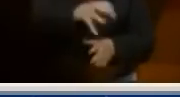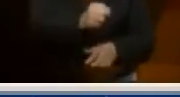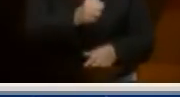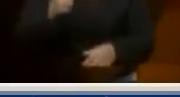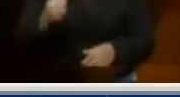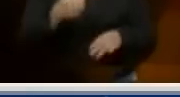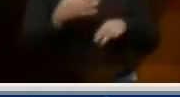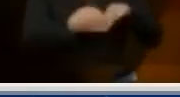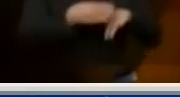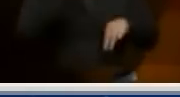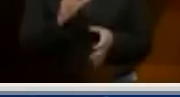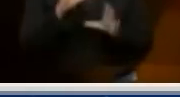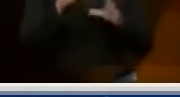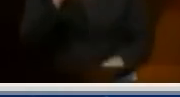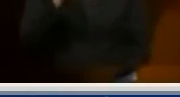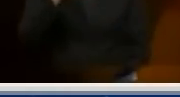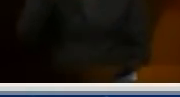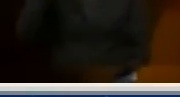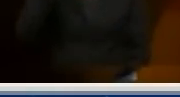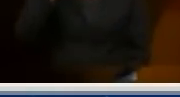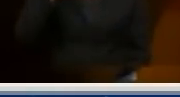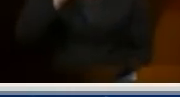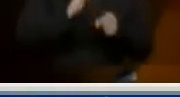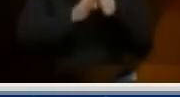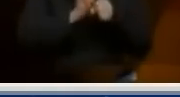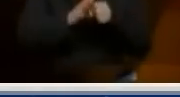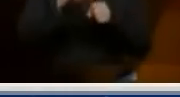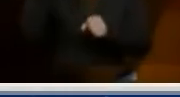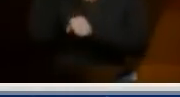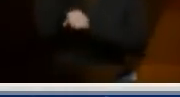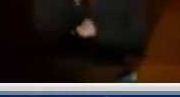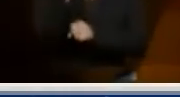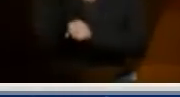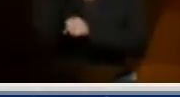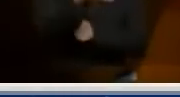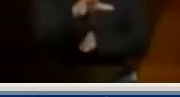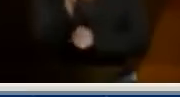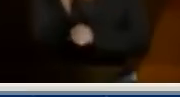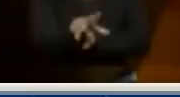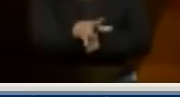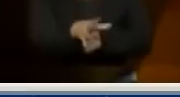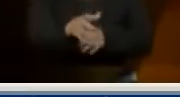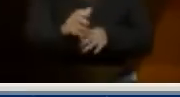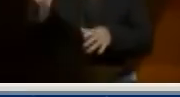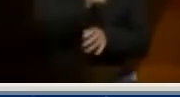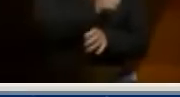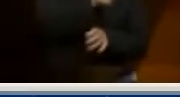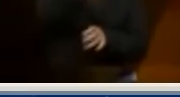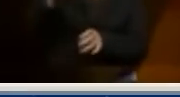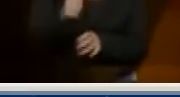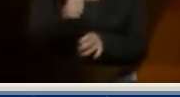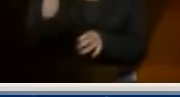surpreendidos removidas por causa disso então este Twitter com este perfil com esse modus